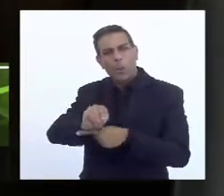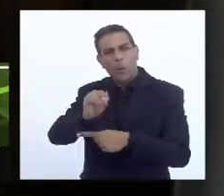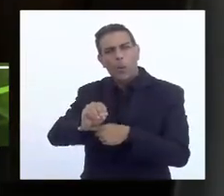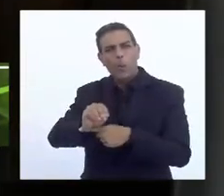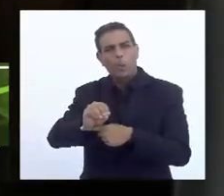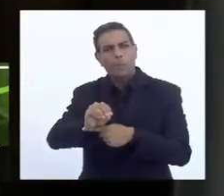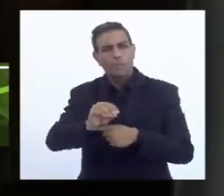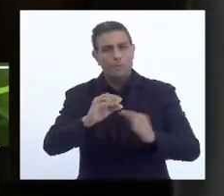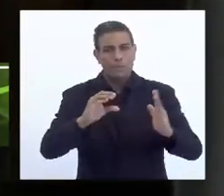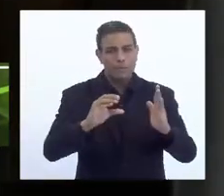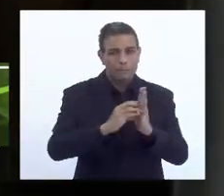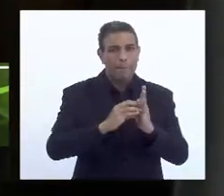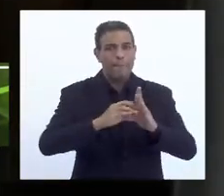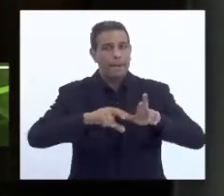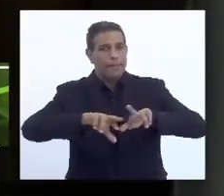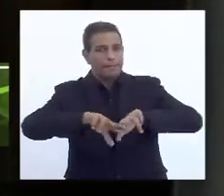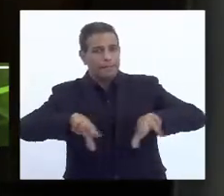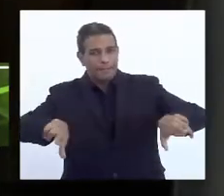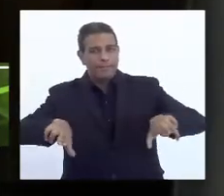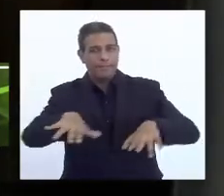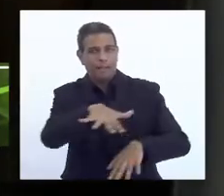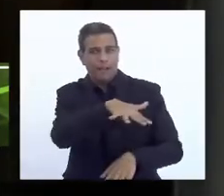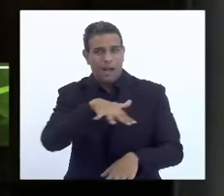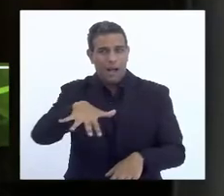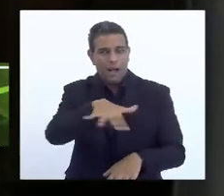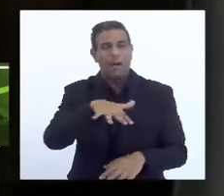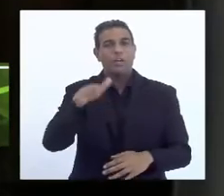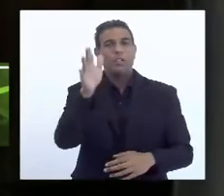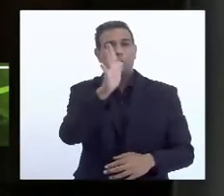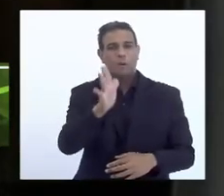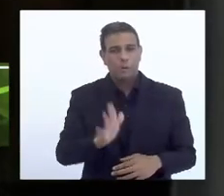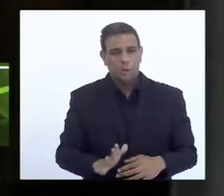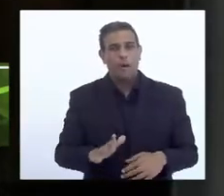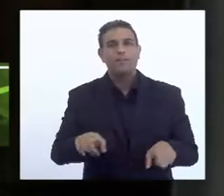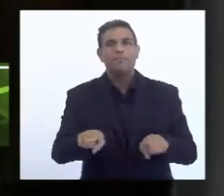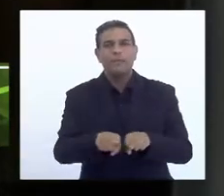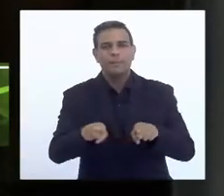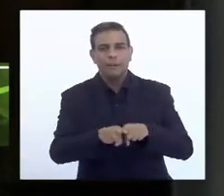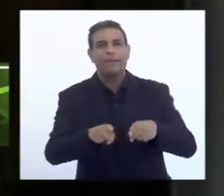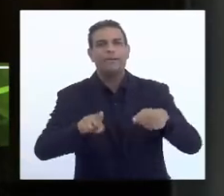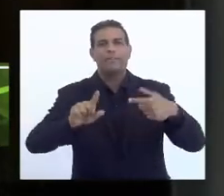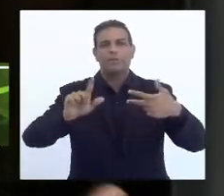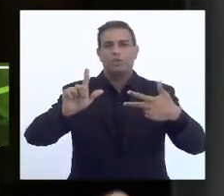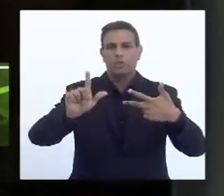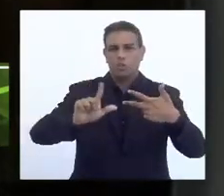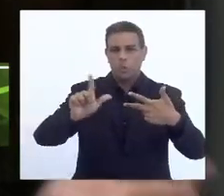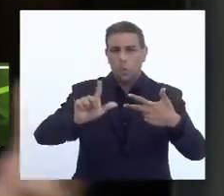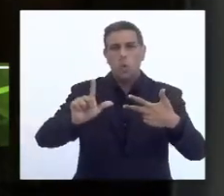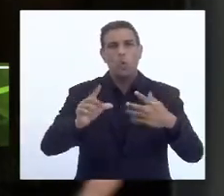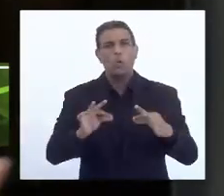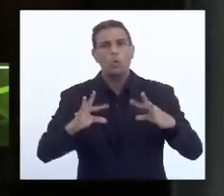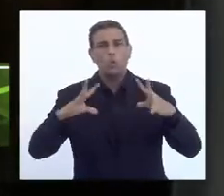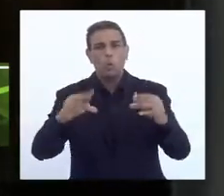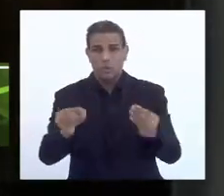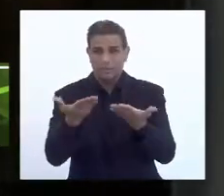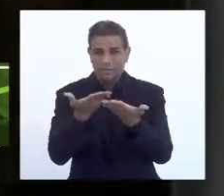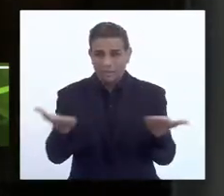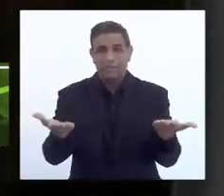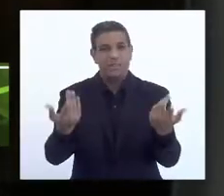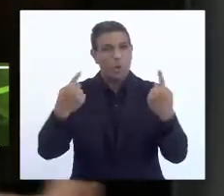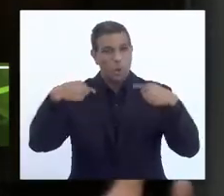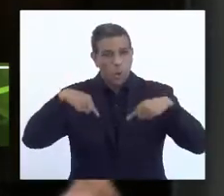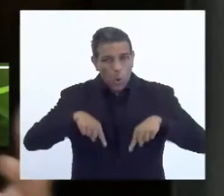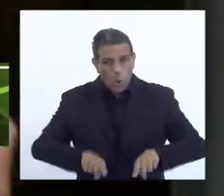de partidos, do Estado brasileiro, do judiciário, porque esse corpo não pode ser